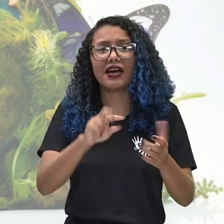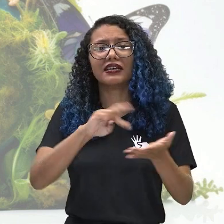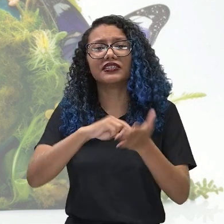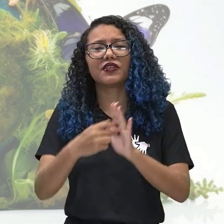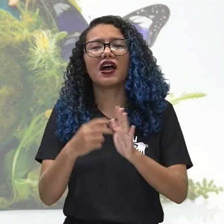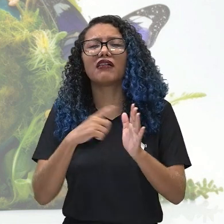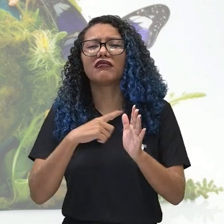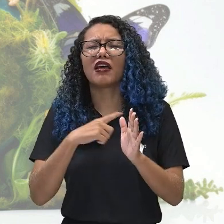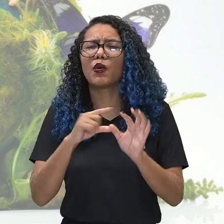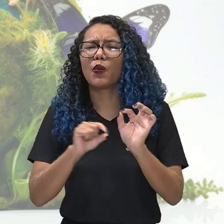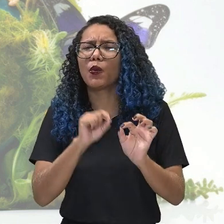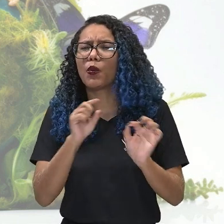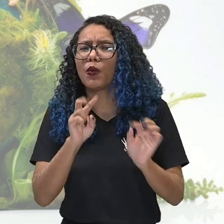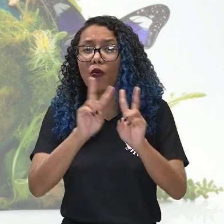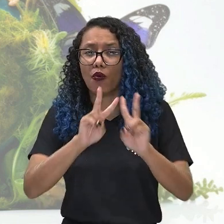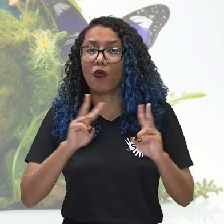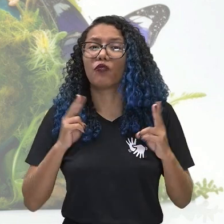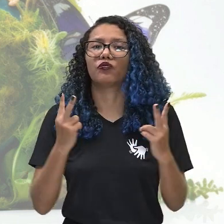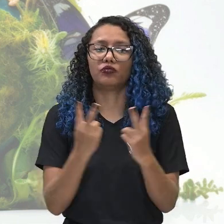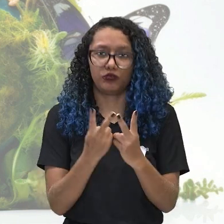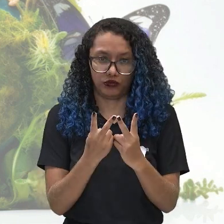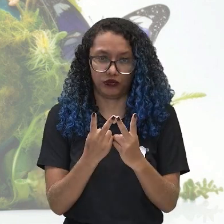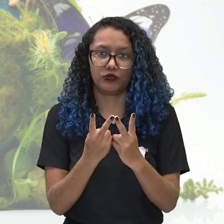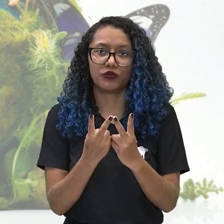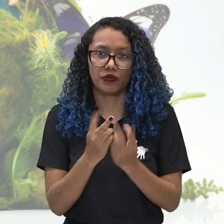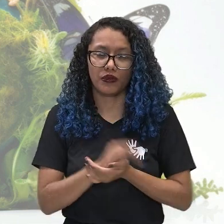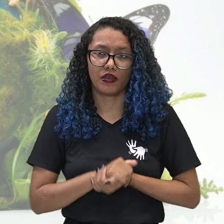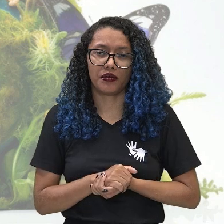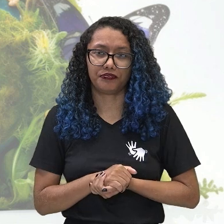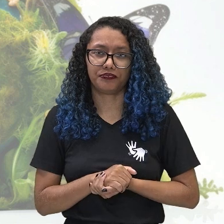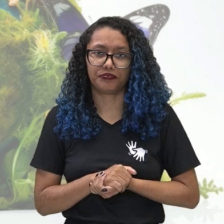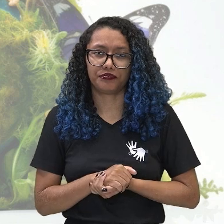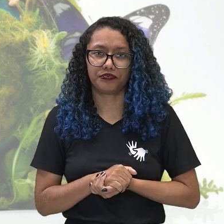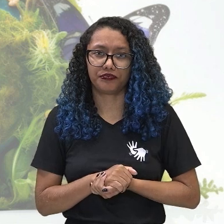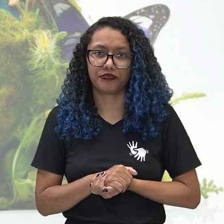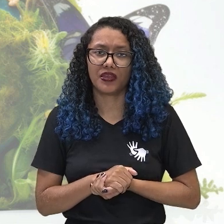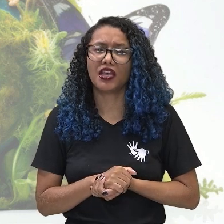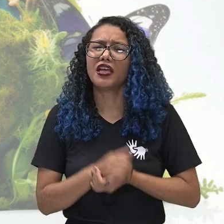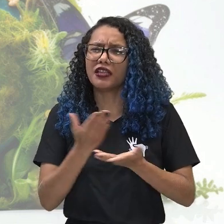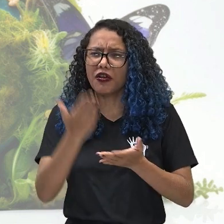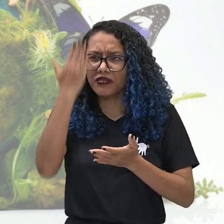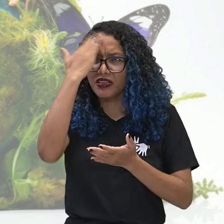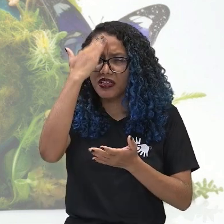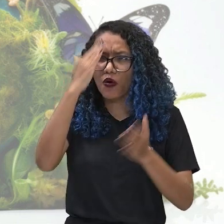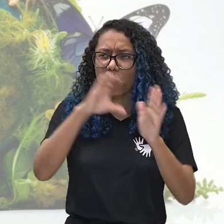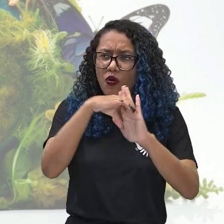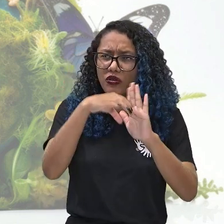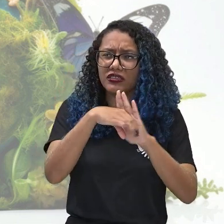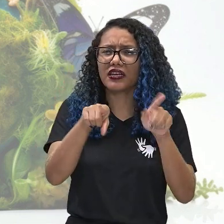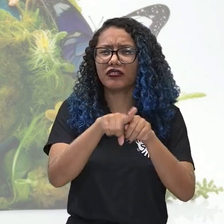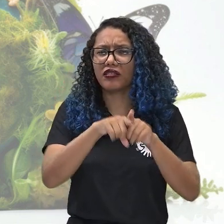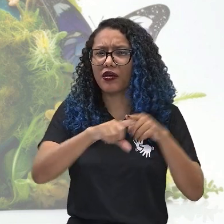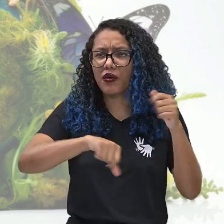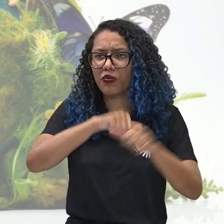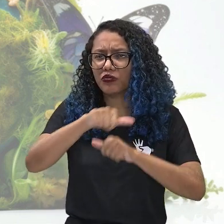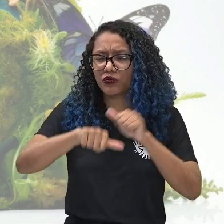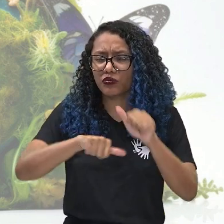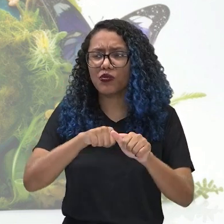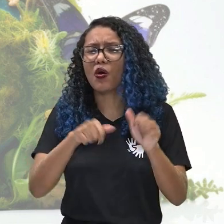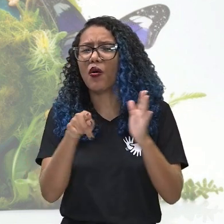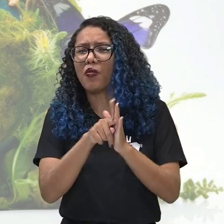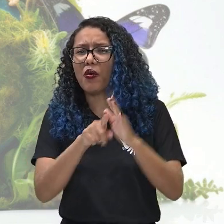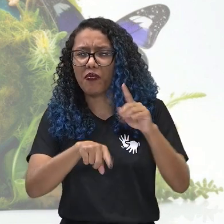Volume. Então, o entendimento da matéria e seus processos de transformação